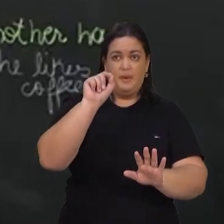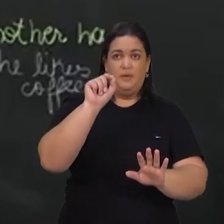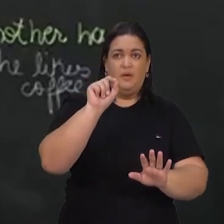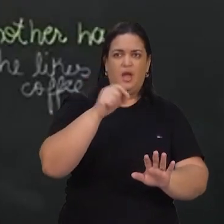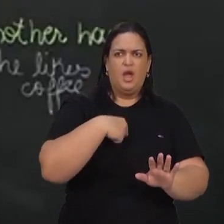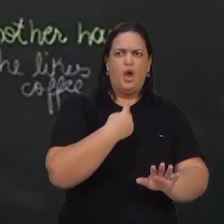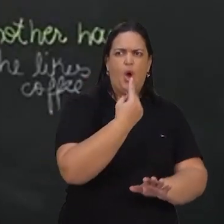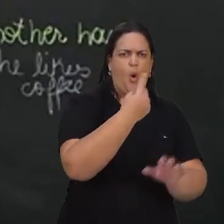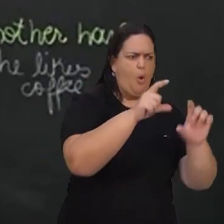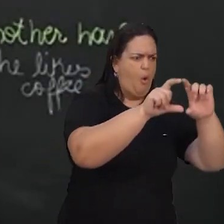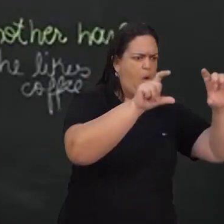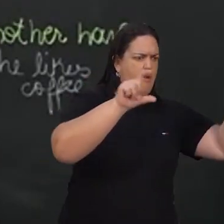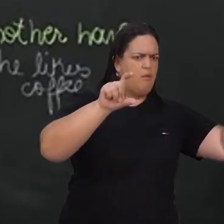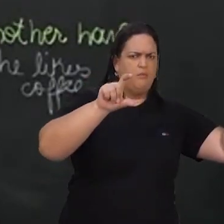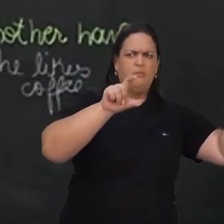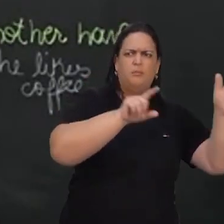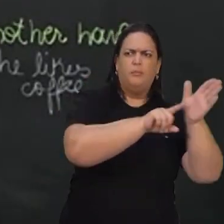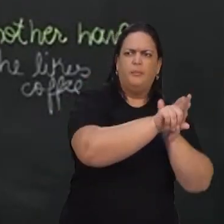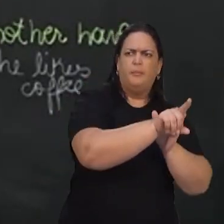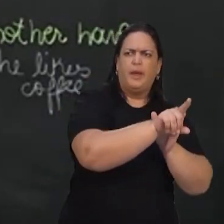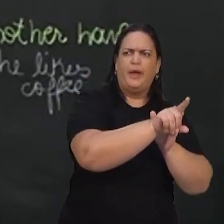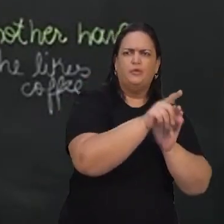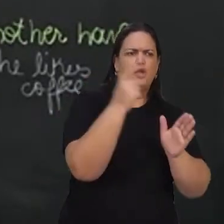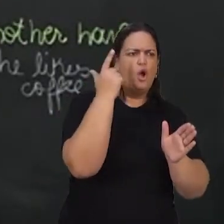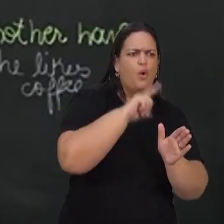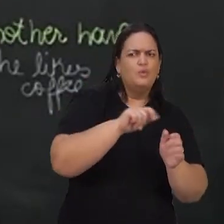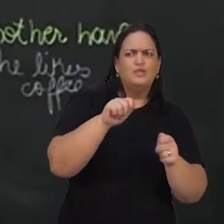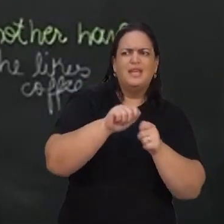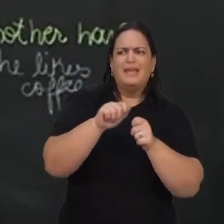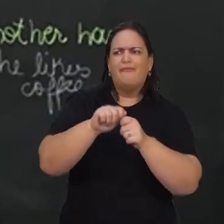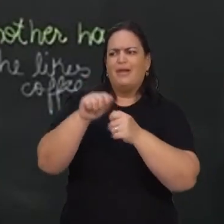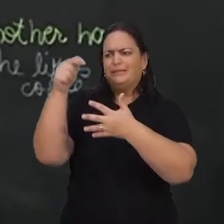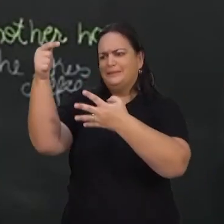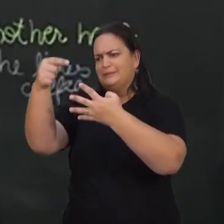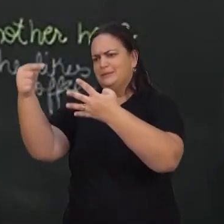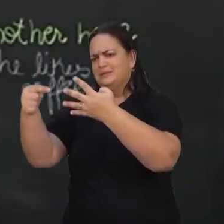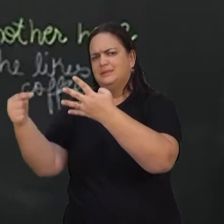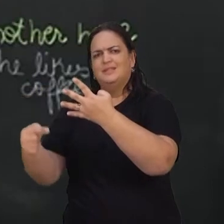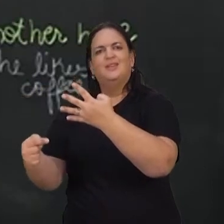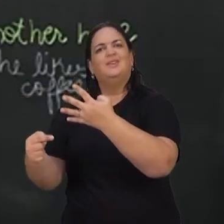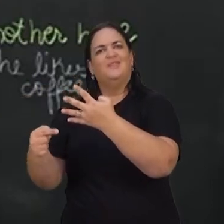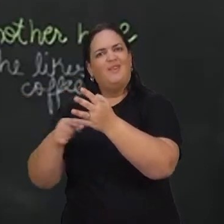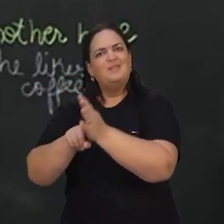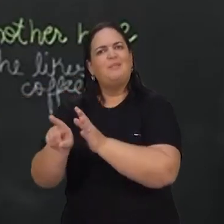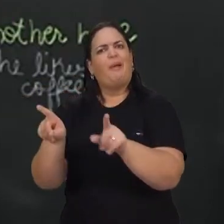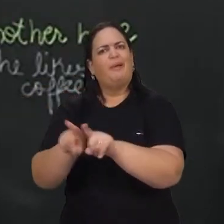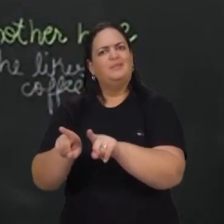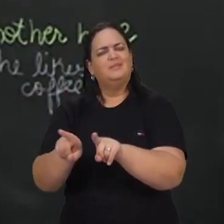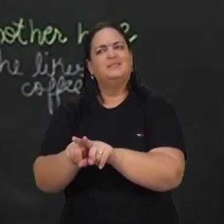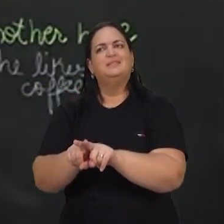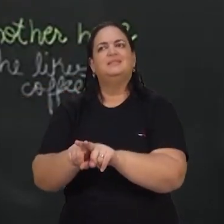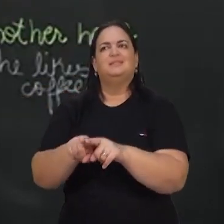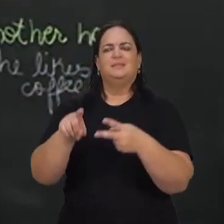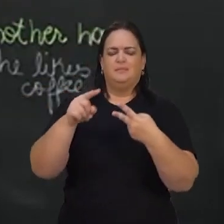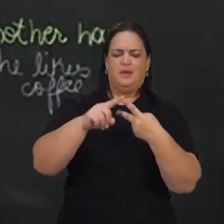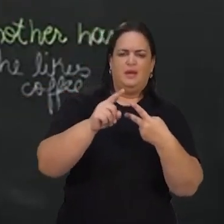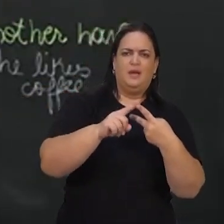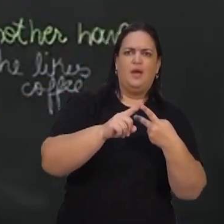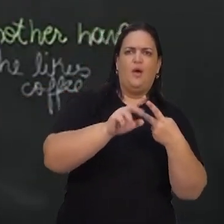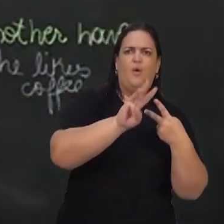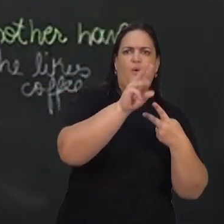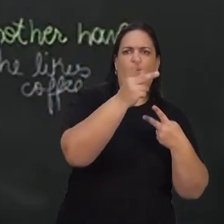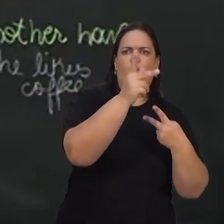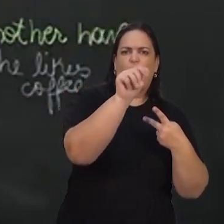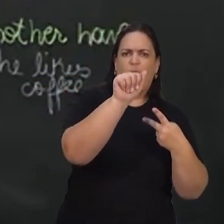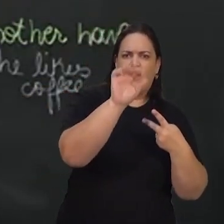com apenas uma pergunta, expandir para outras. Nós começamos com what, ele virou what time,